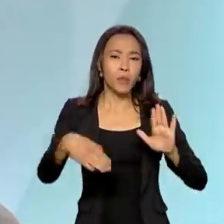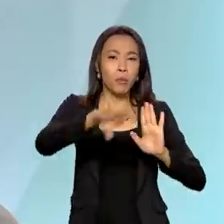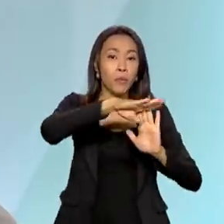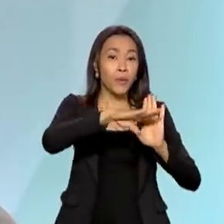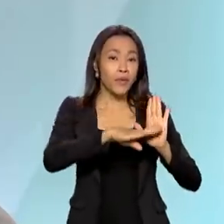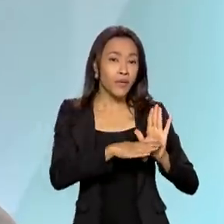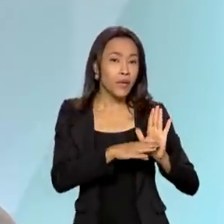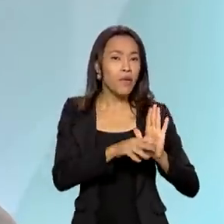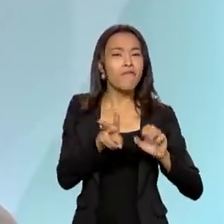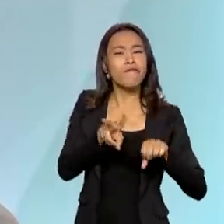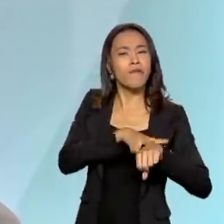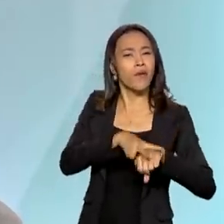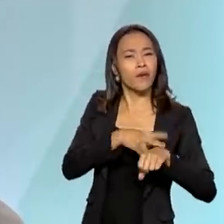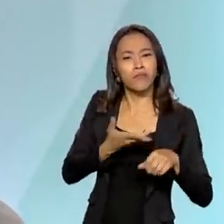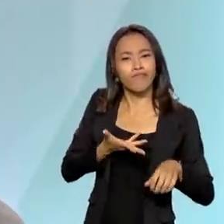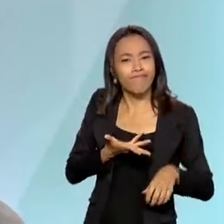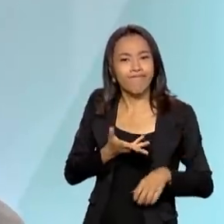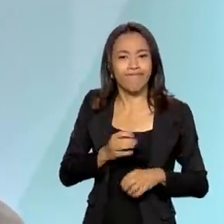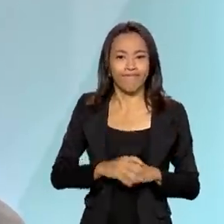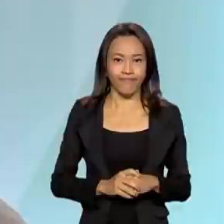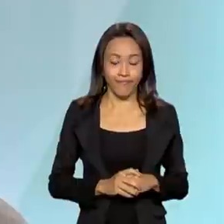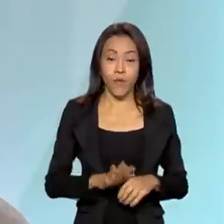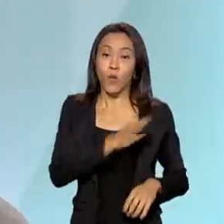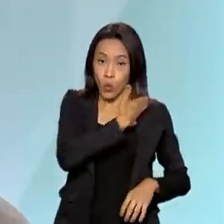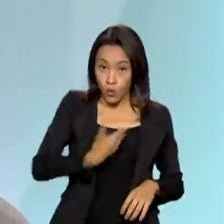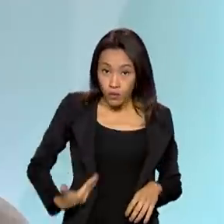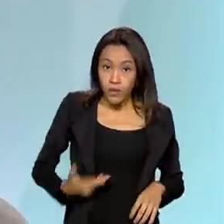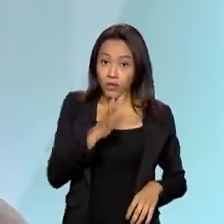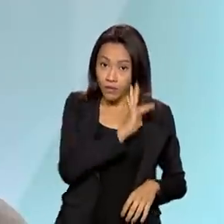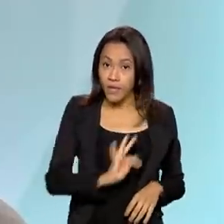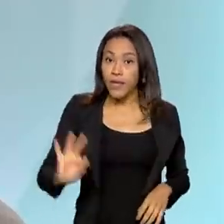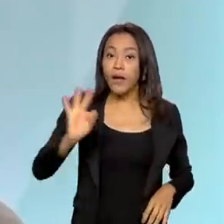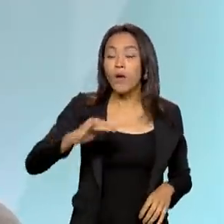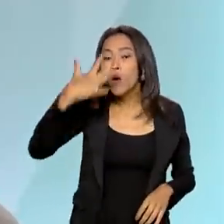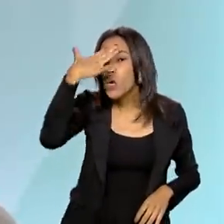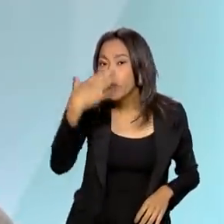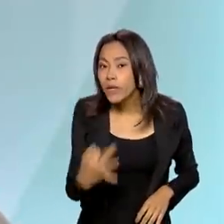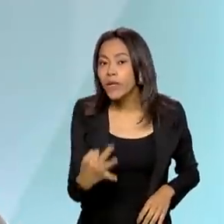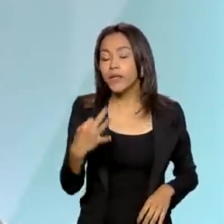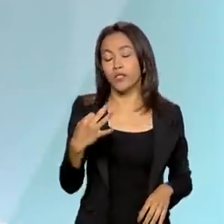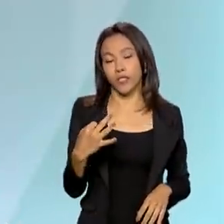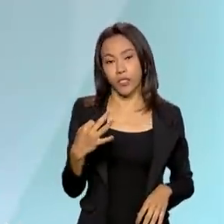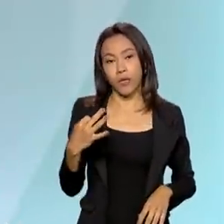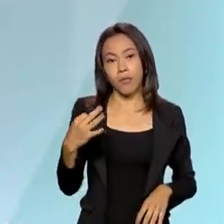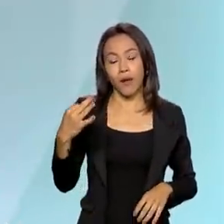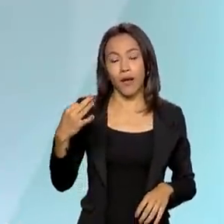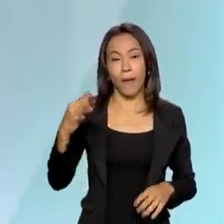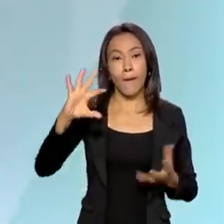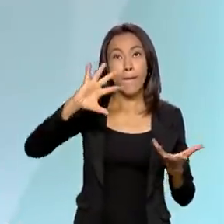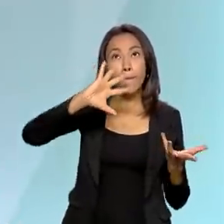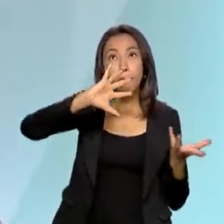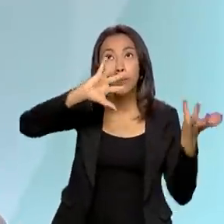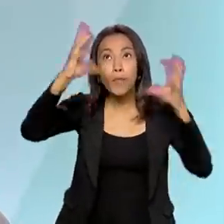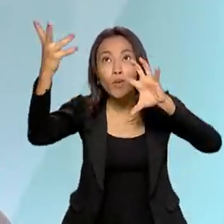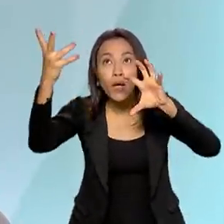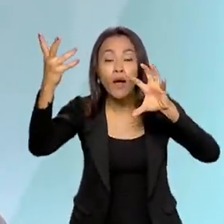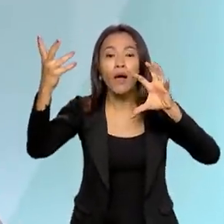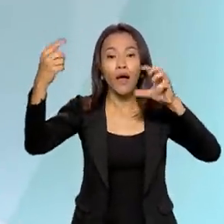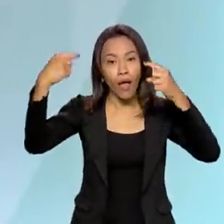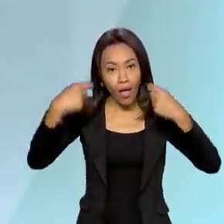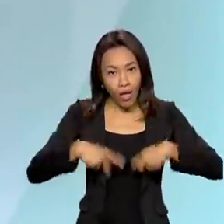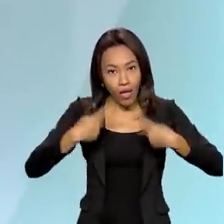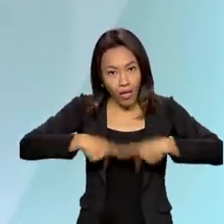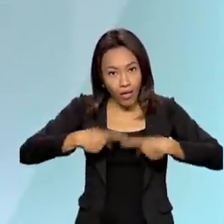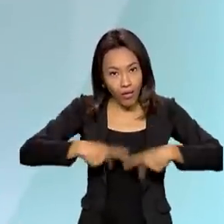O governo federal entende que a única solução para a mudança do clima é você fazer a sua